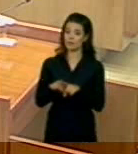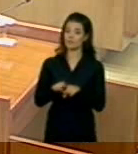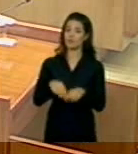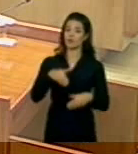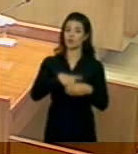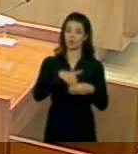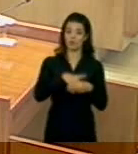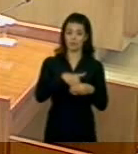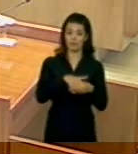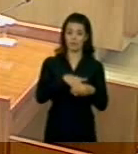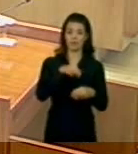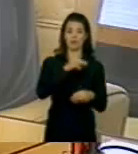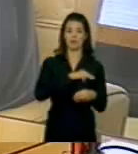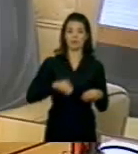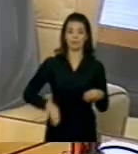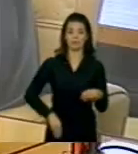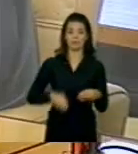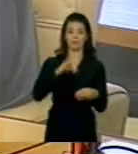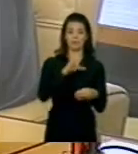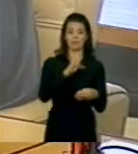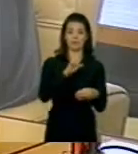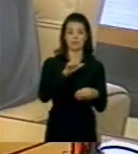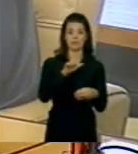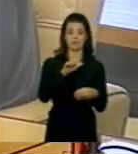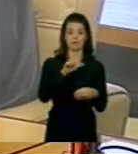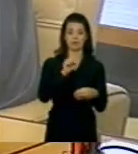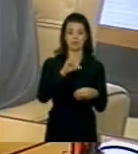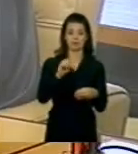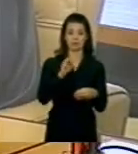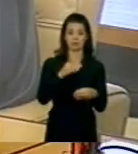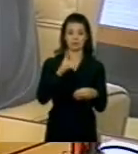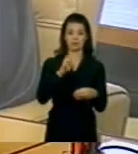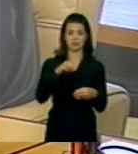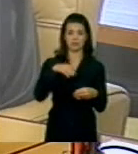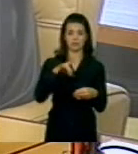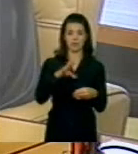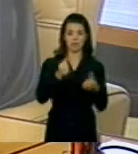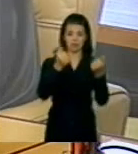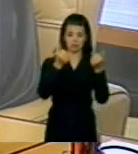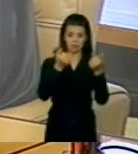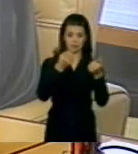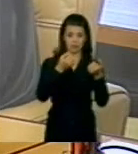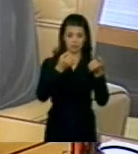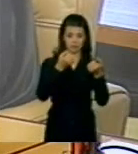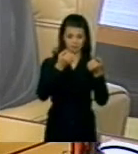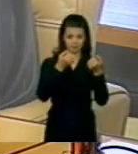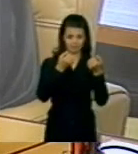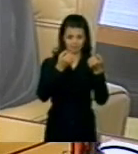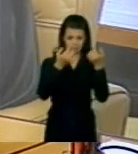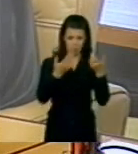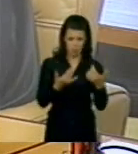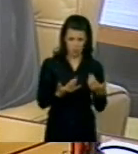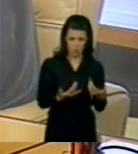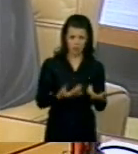eminente decano, ministro Celso de Mello, em que consignou com toda a propriedade, abro aspas, e